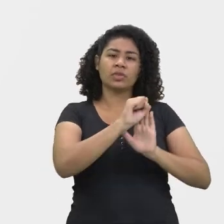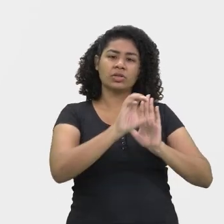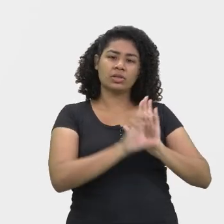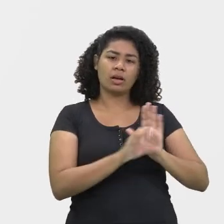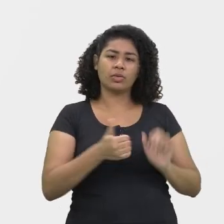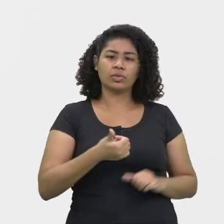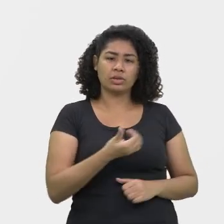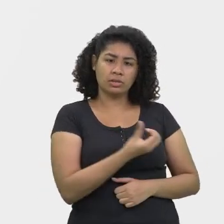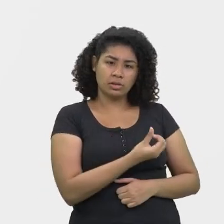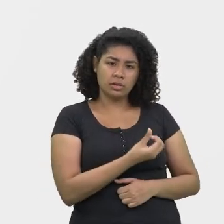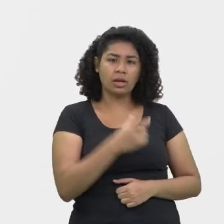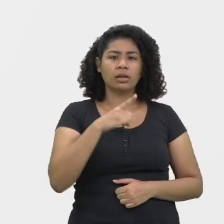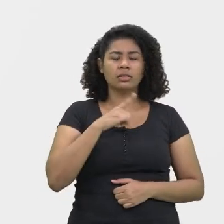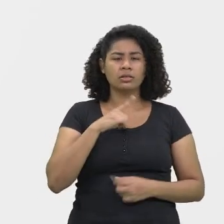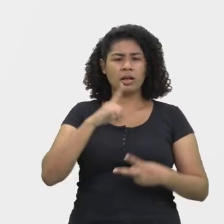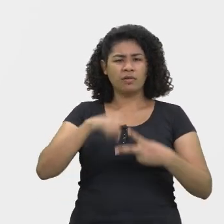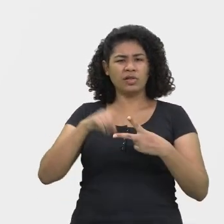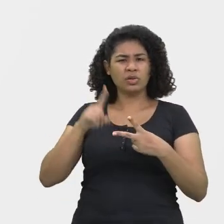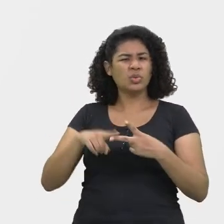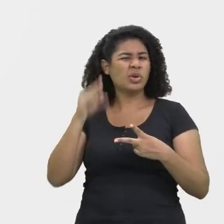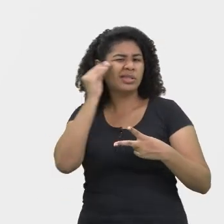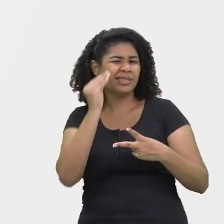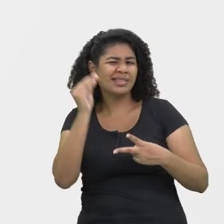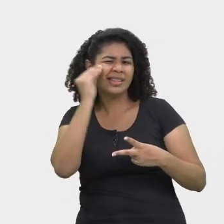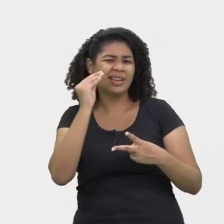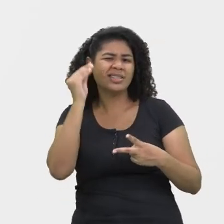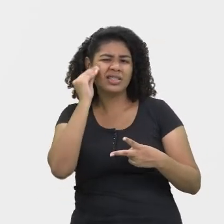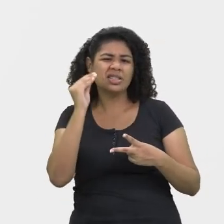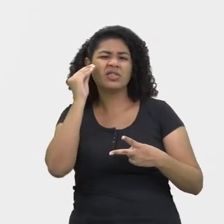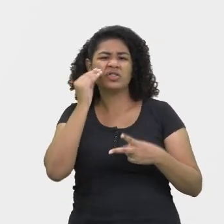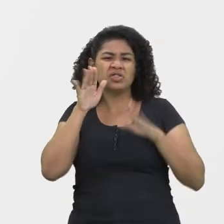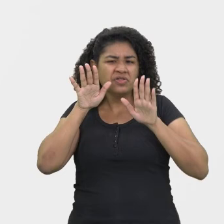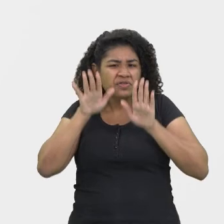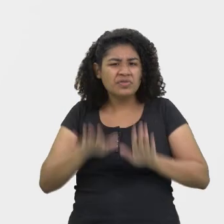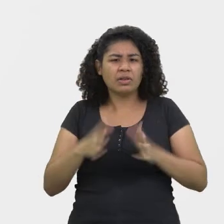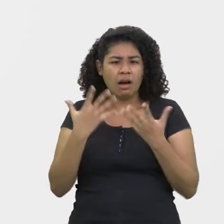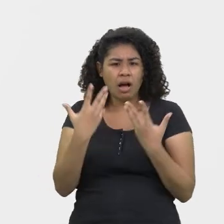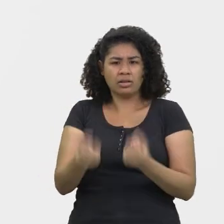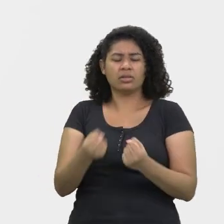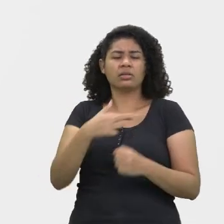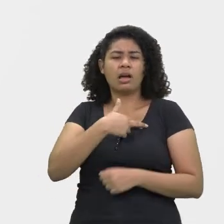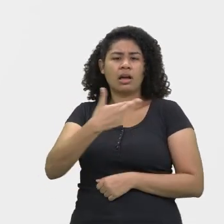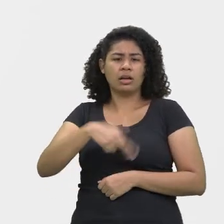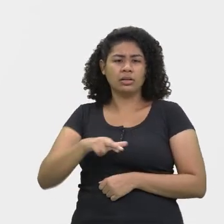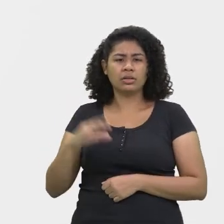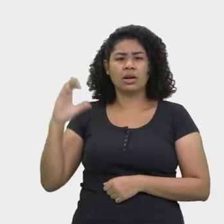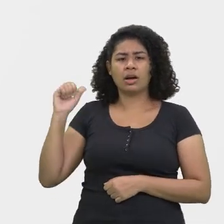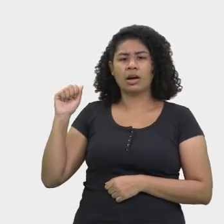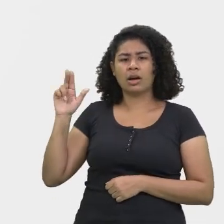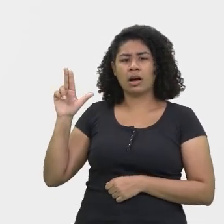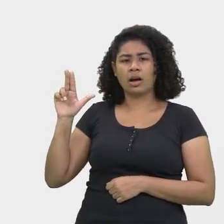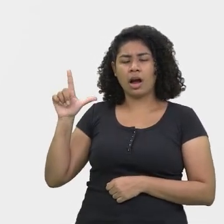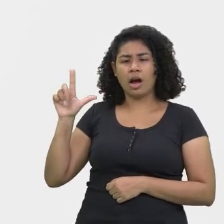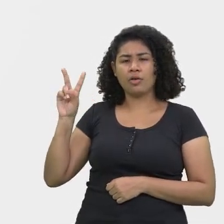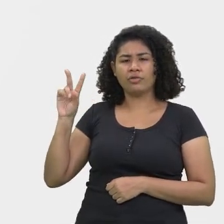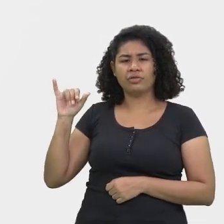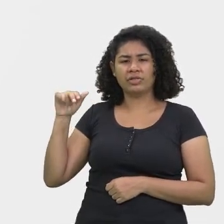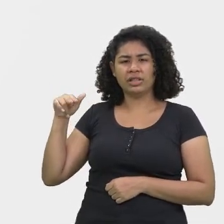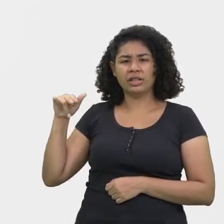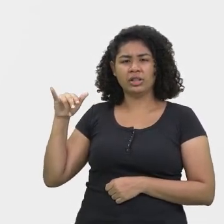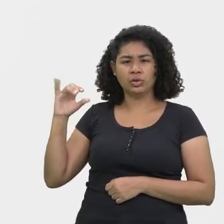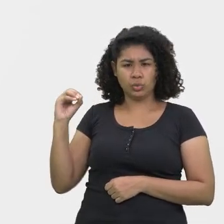duas tentativas malogradas de estabelecimento de calvinistas franceses nos territórios que